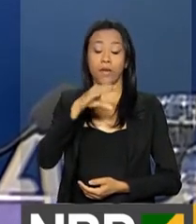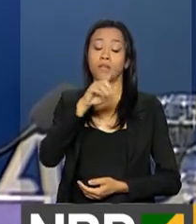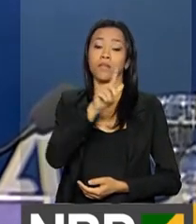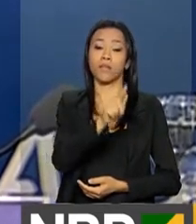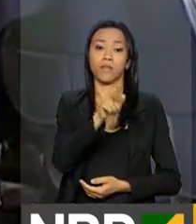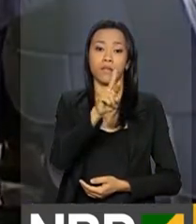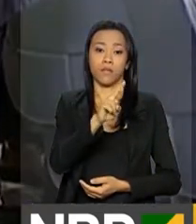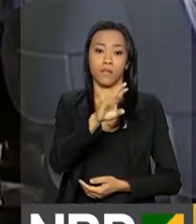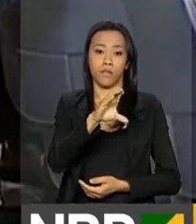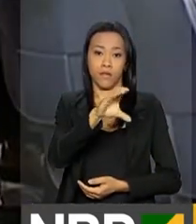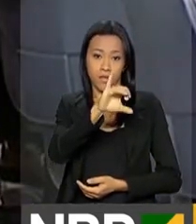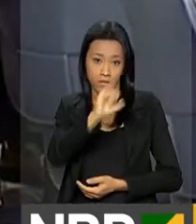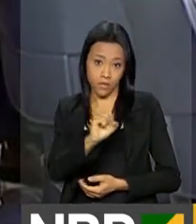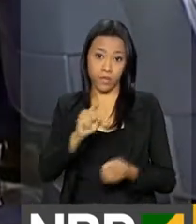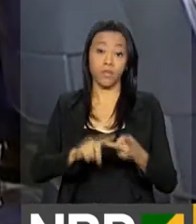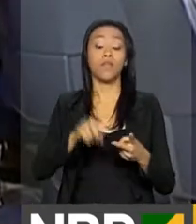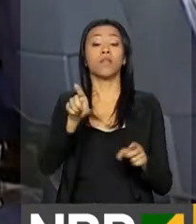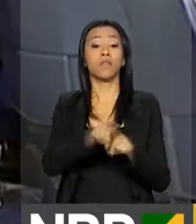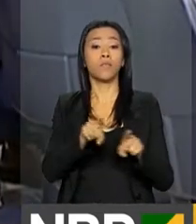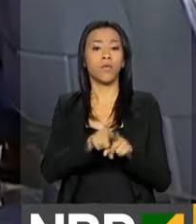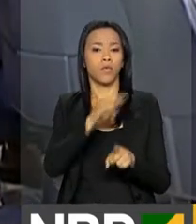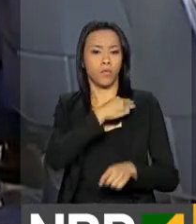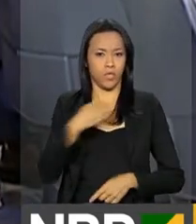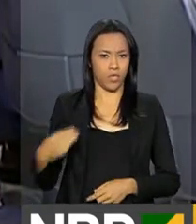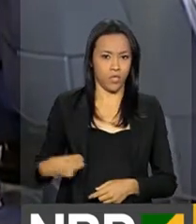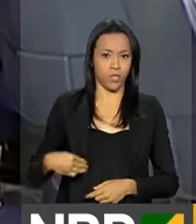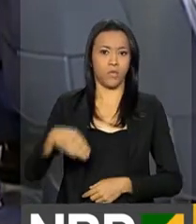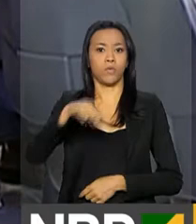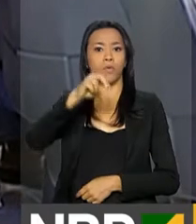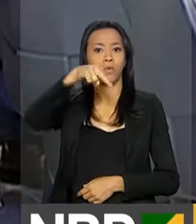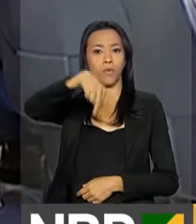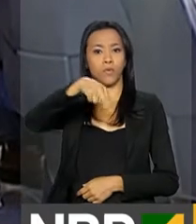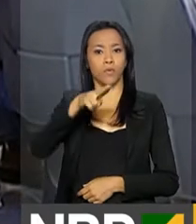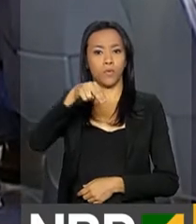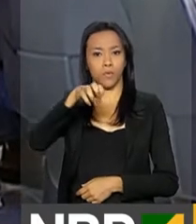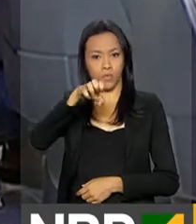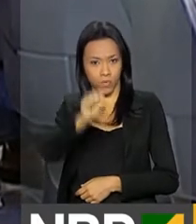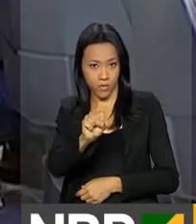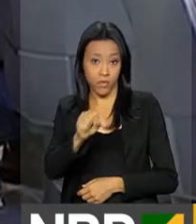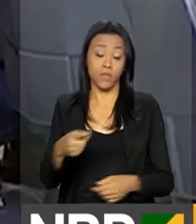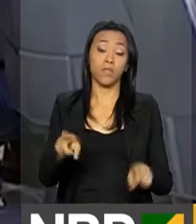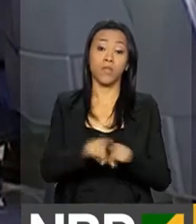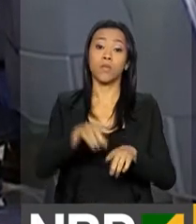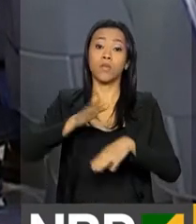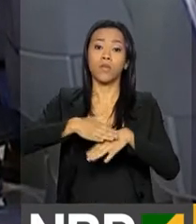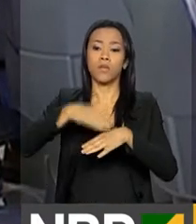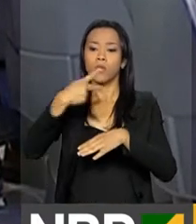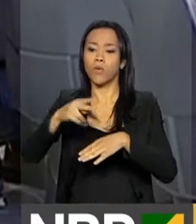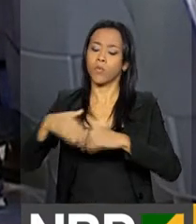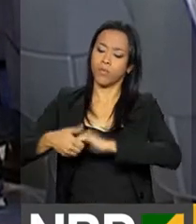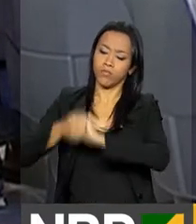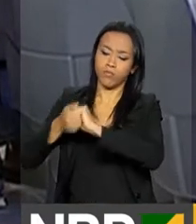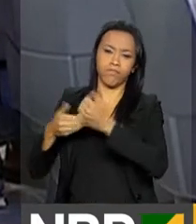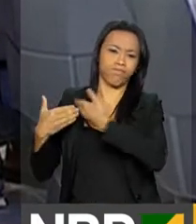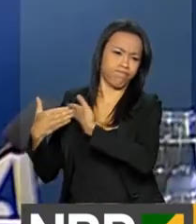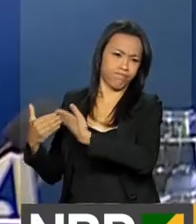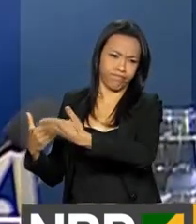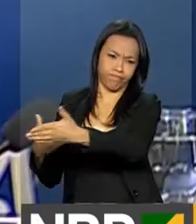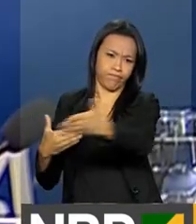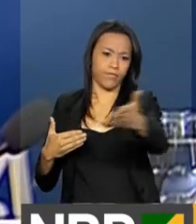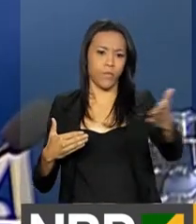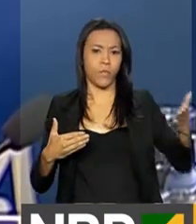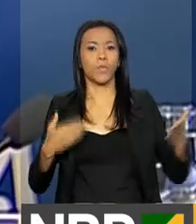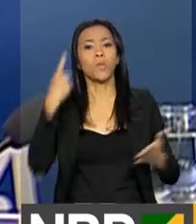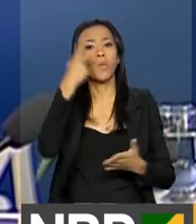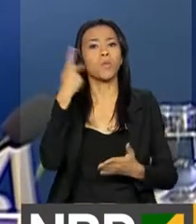Mendonça, o ministro Aloysio Nunes, em nome do Dr. Wilke, cumprimentar a todos os procuradores gerais